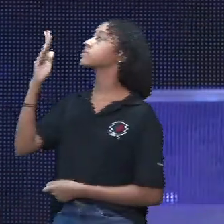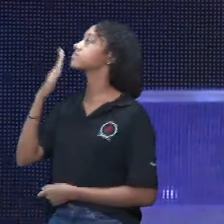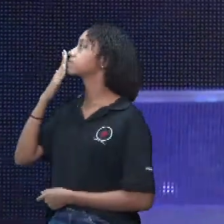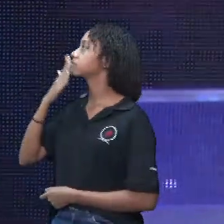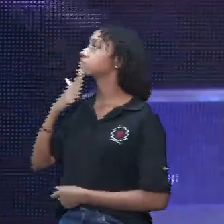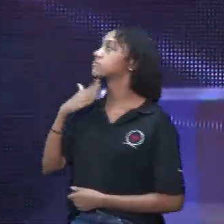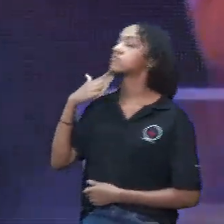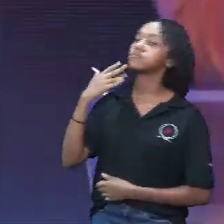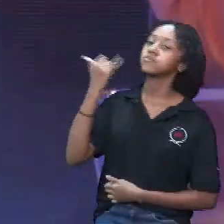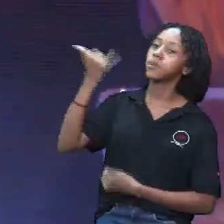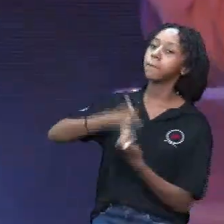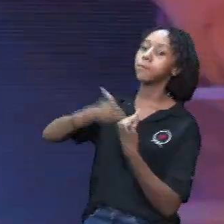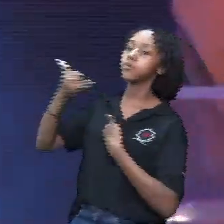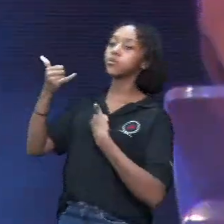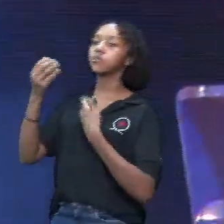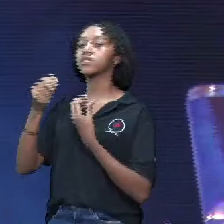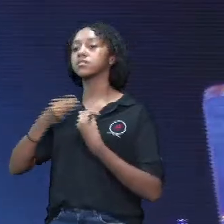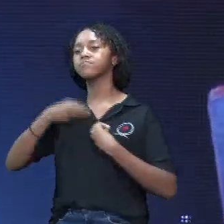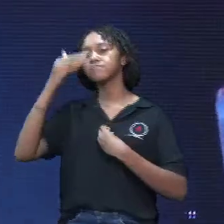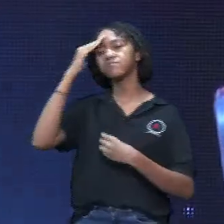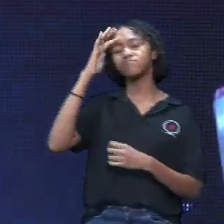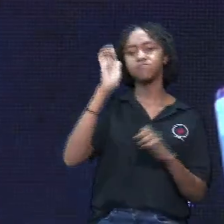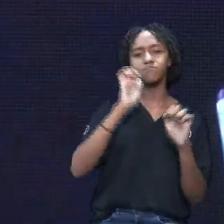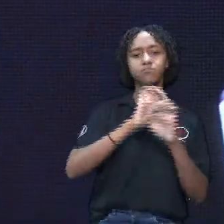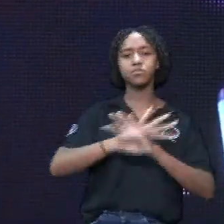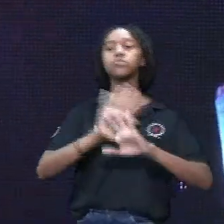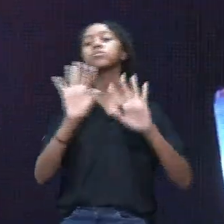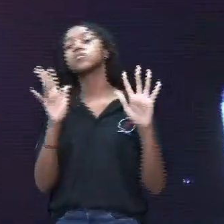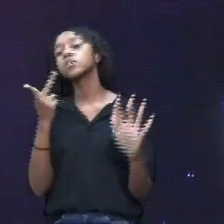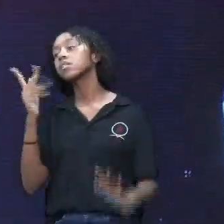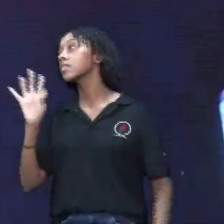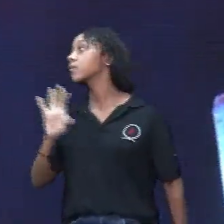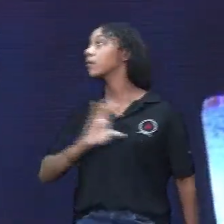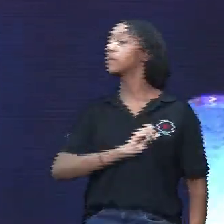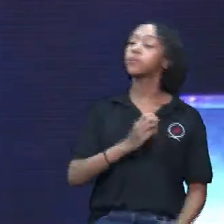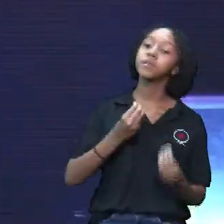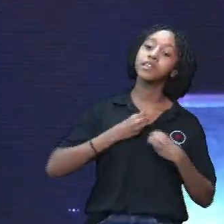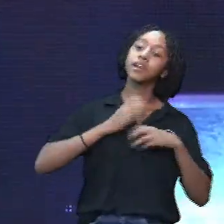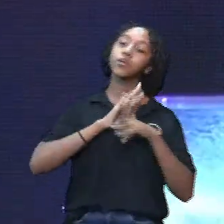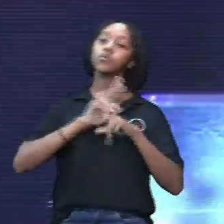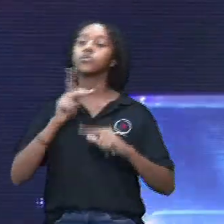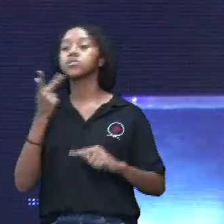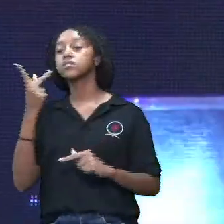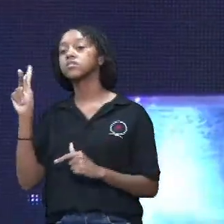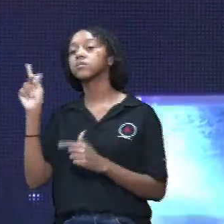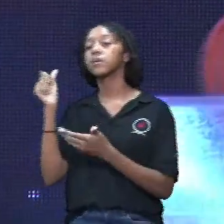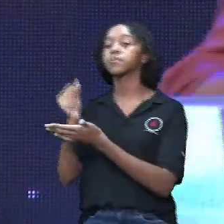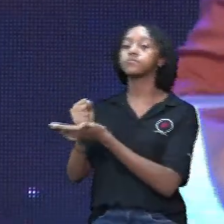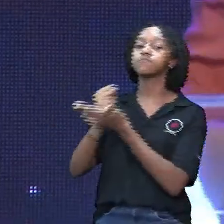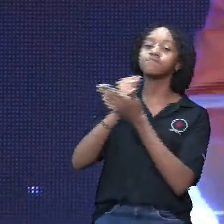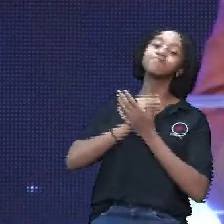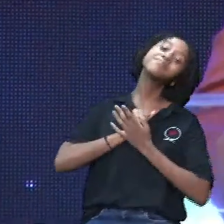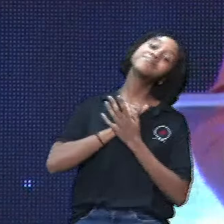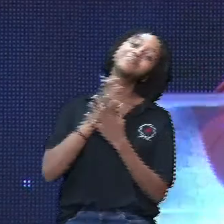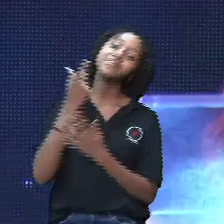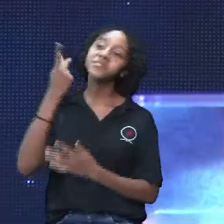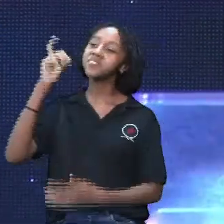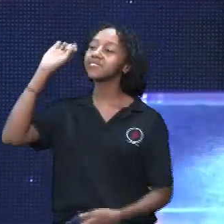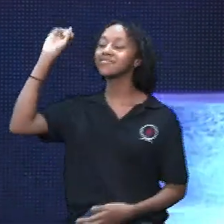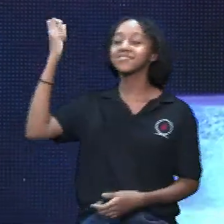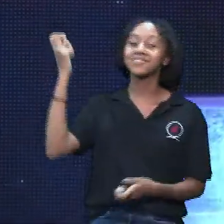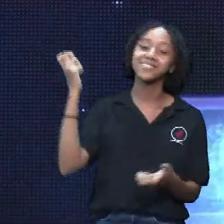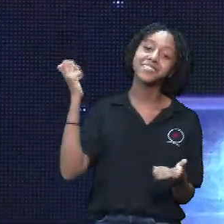voz me fez entender que o teu amor me cura, o teu amor me supre, tua graça